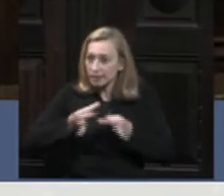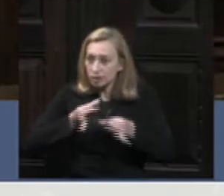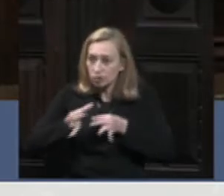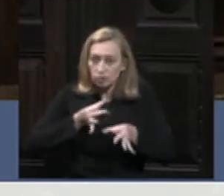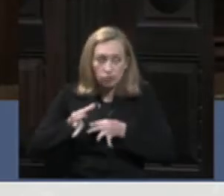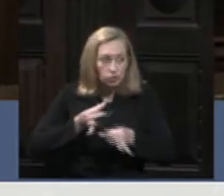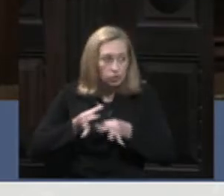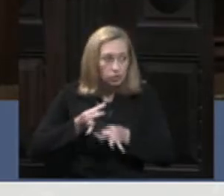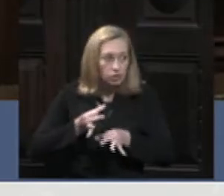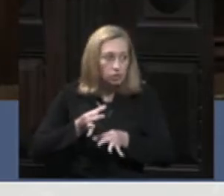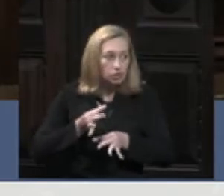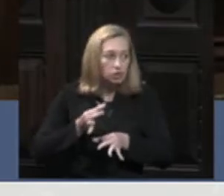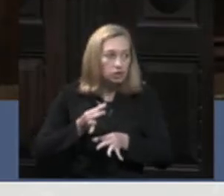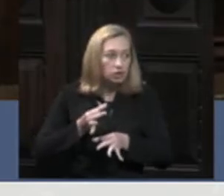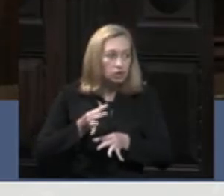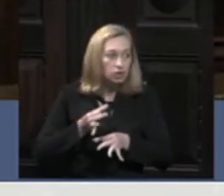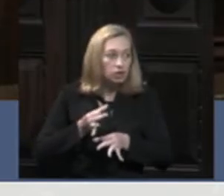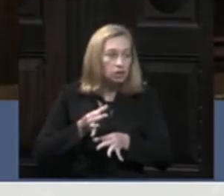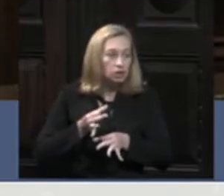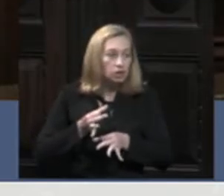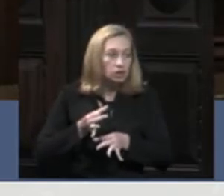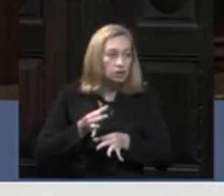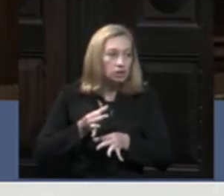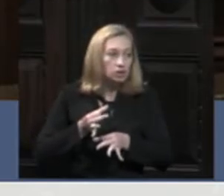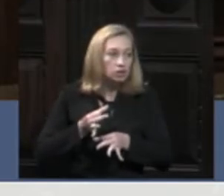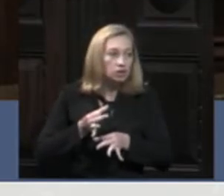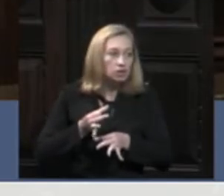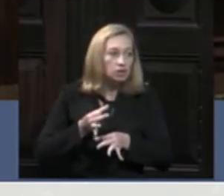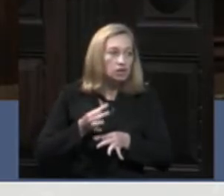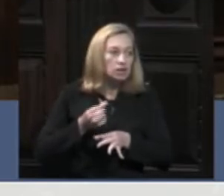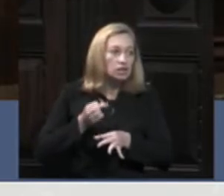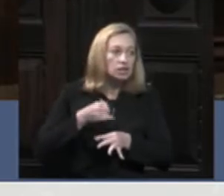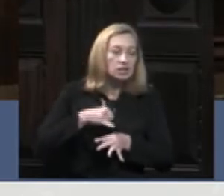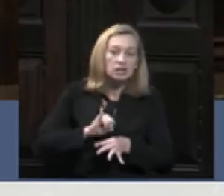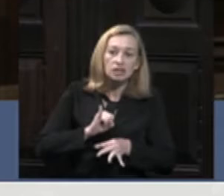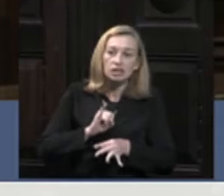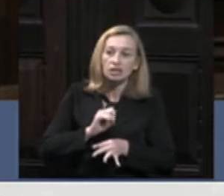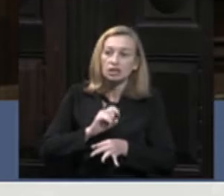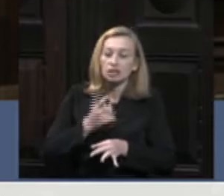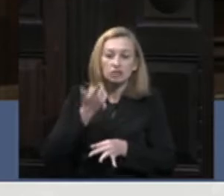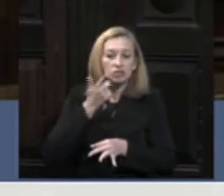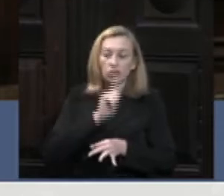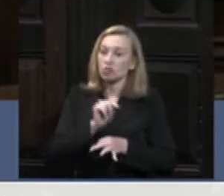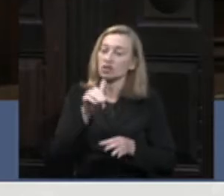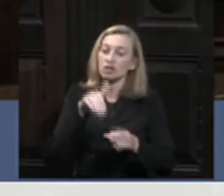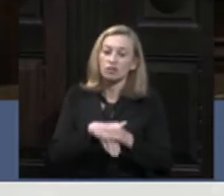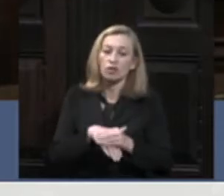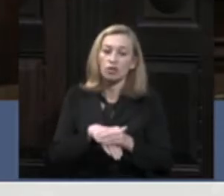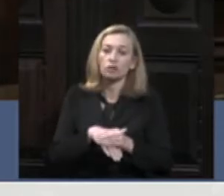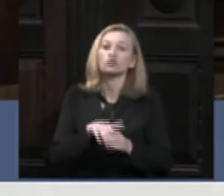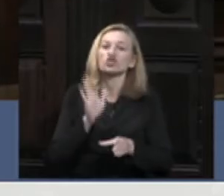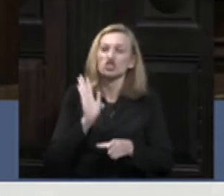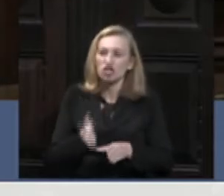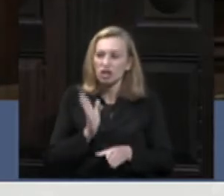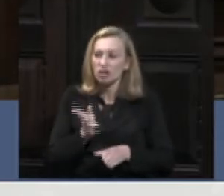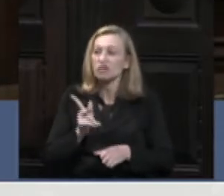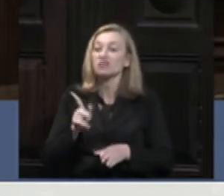uma alternativa caso não atinja o poder pelo voto. Já estão